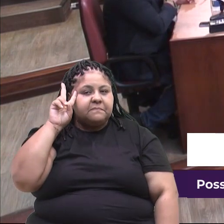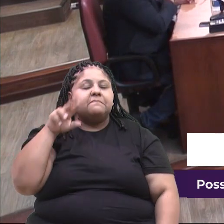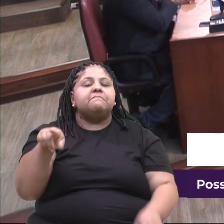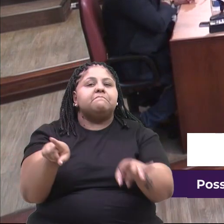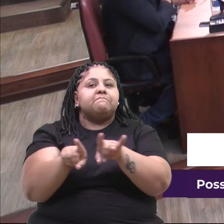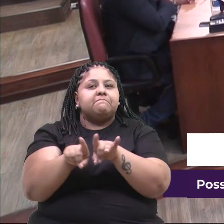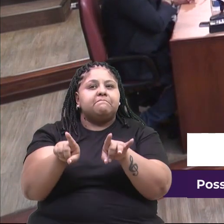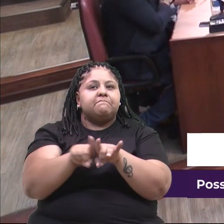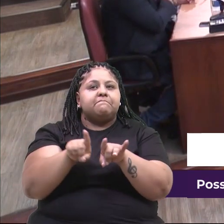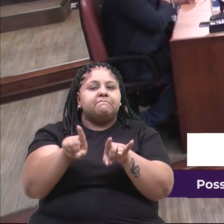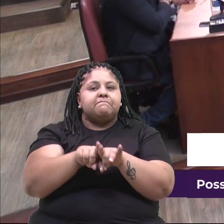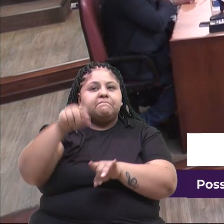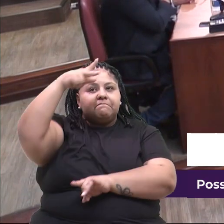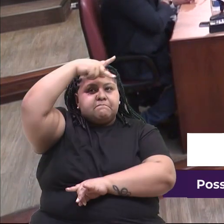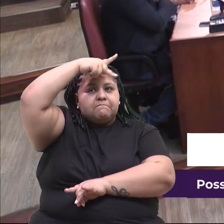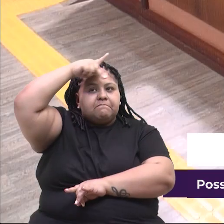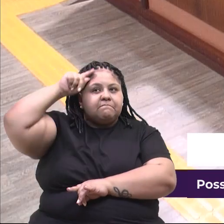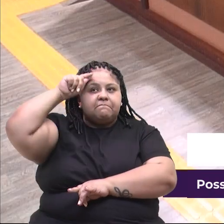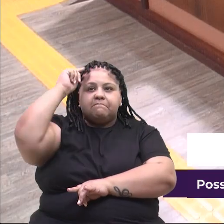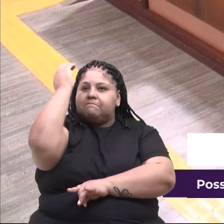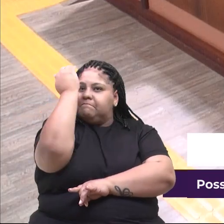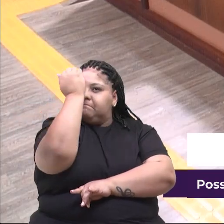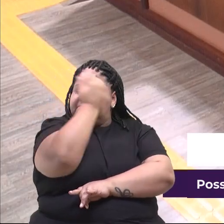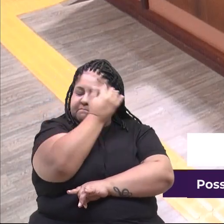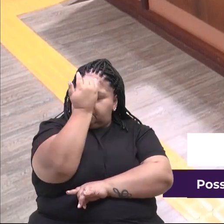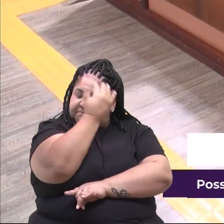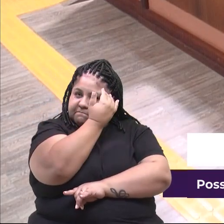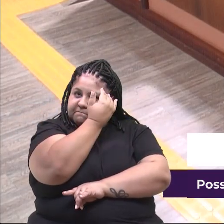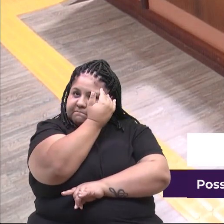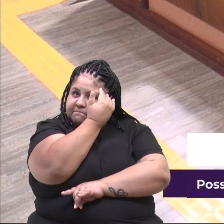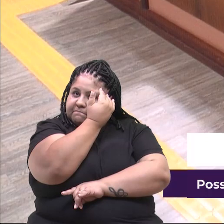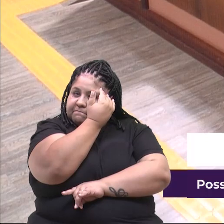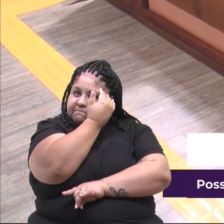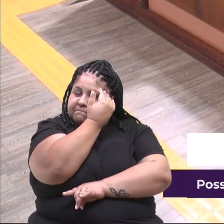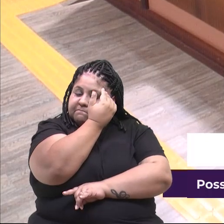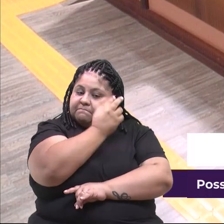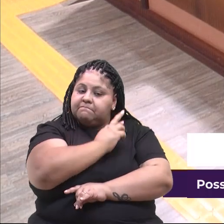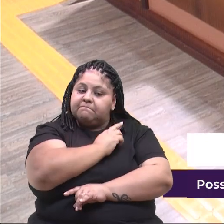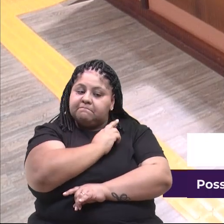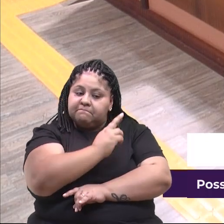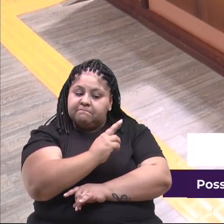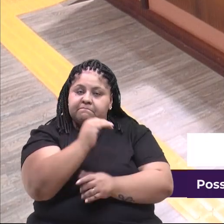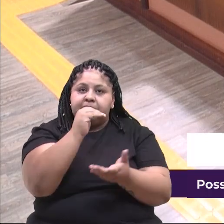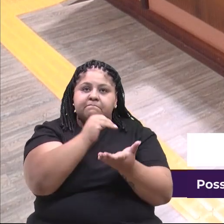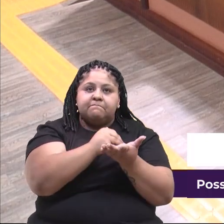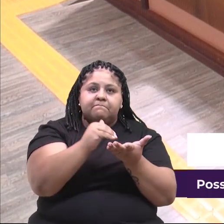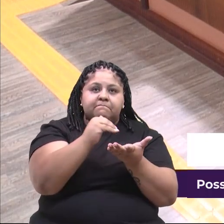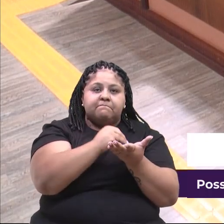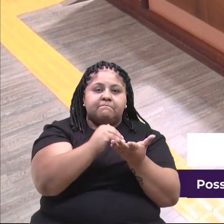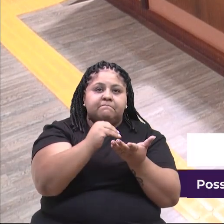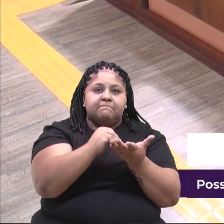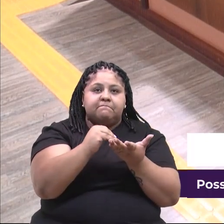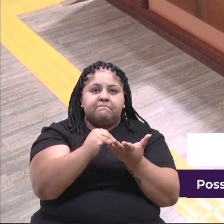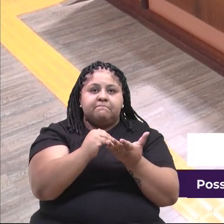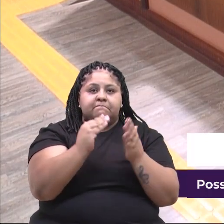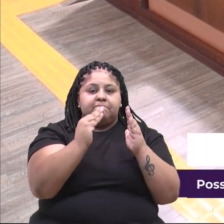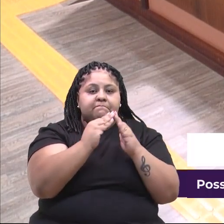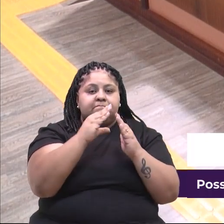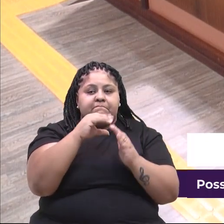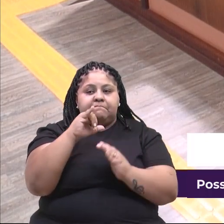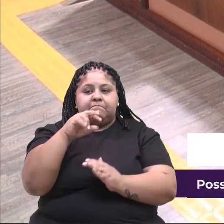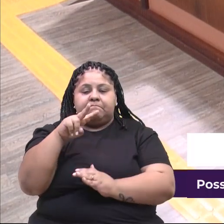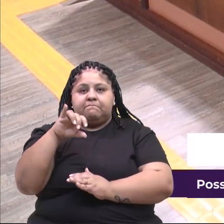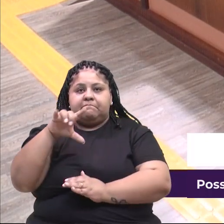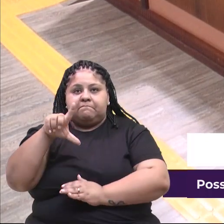Também o prefeito municipal, Adilode Domênico, representando o secretário-chefe da Casa Civil do Estado,